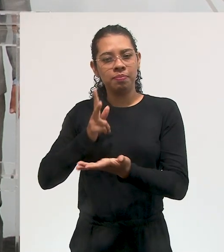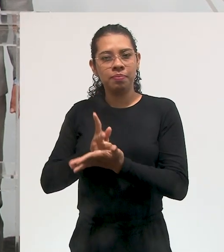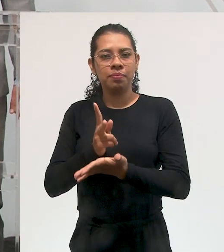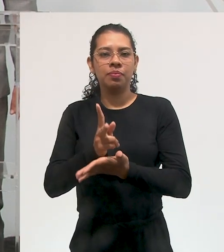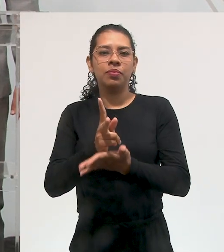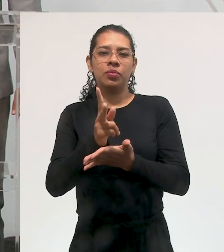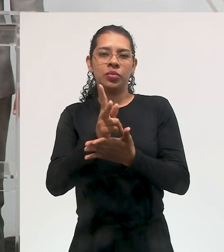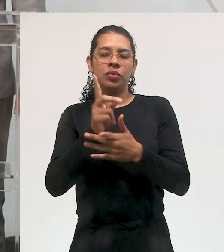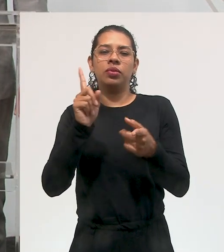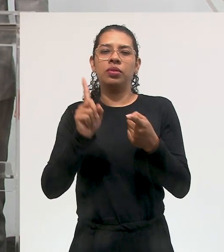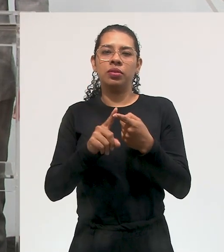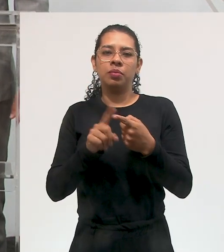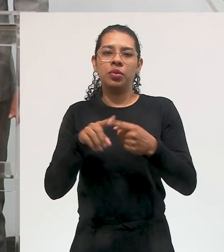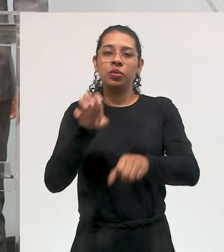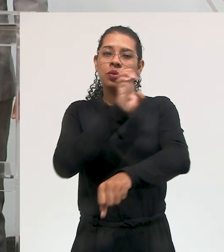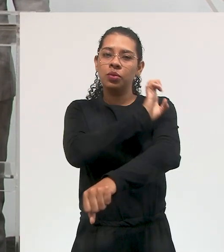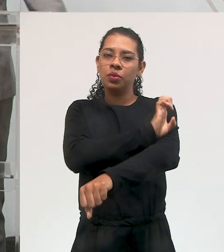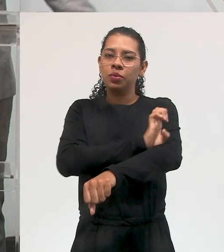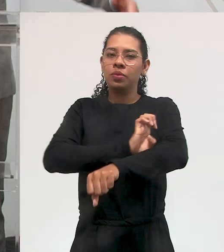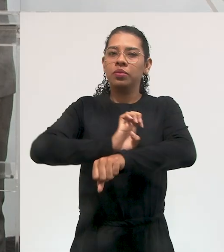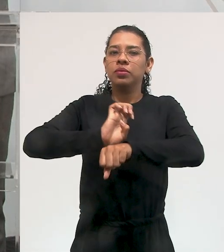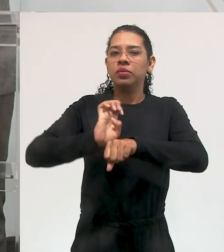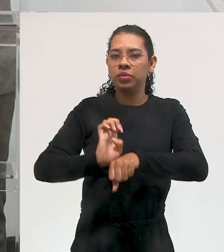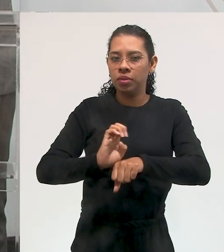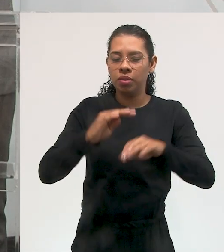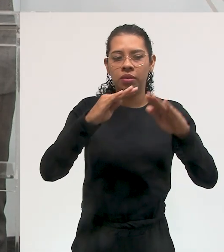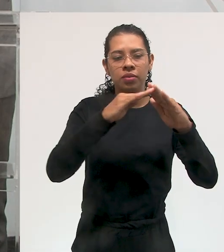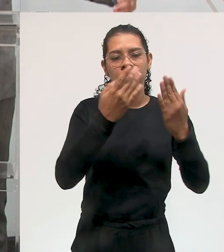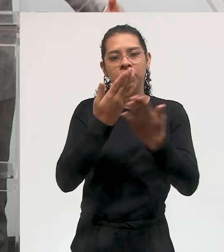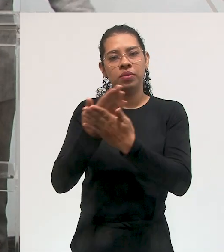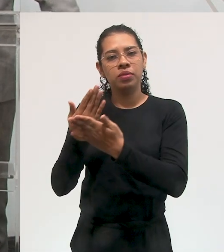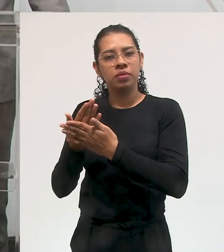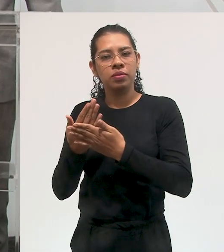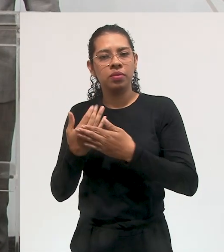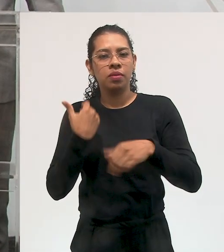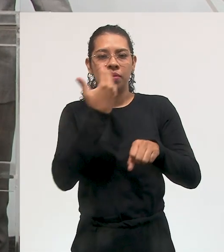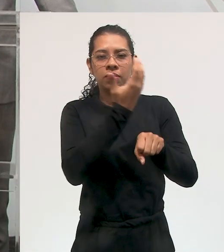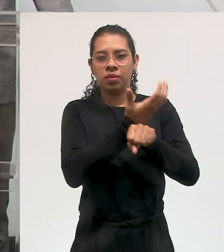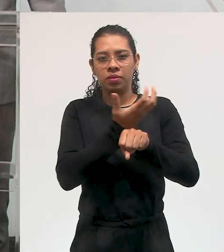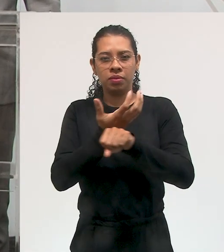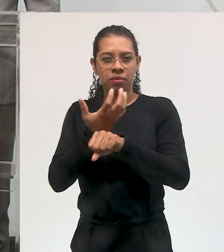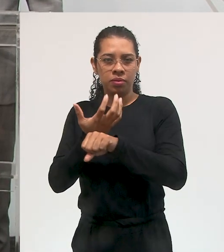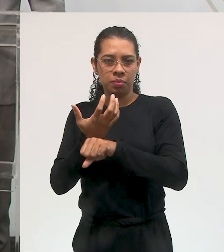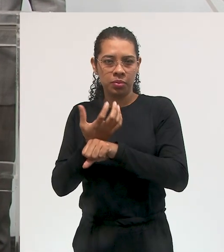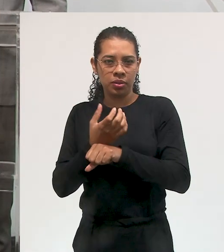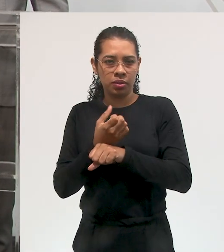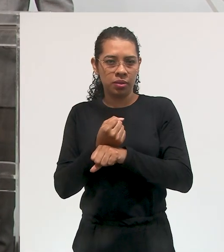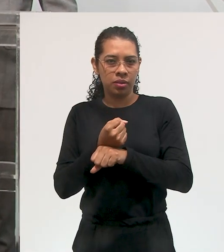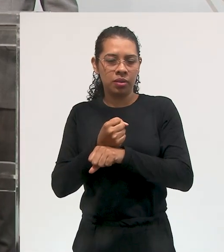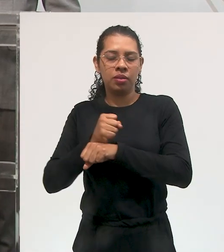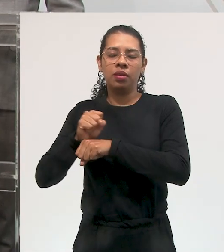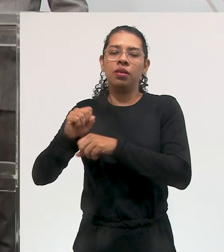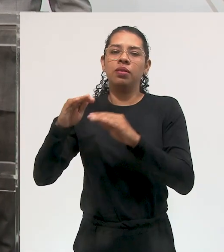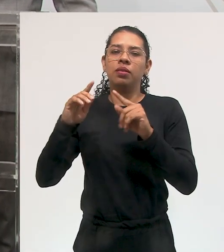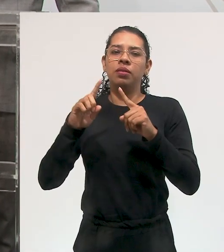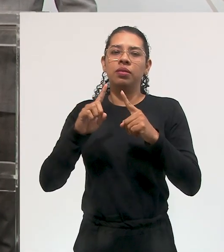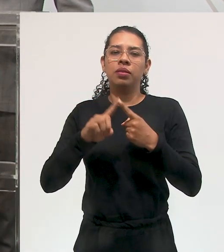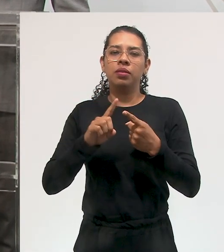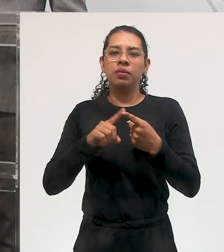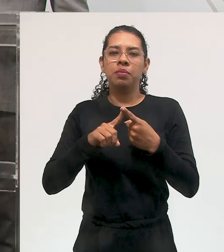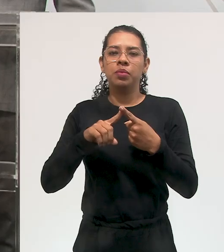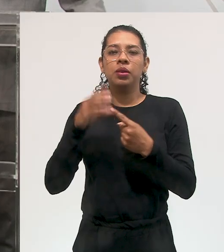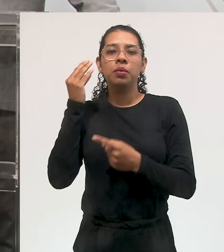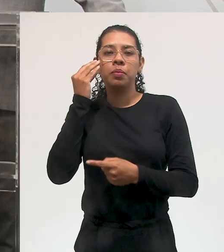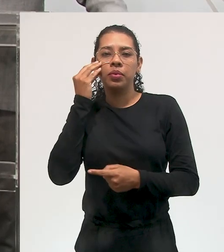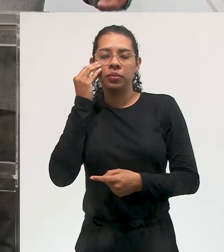né, a formação continuada de estágio nas várias disciplinas de várias